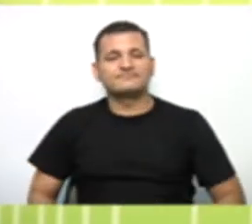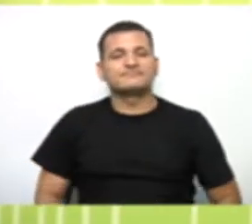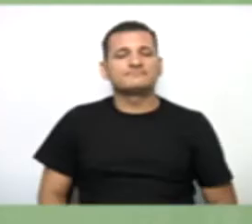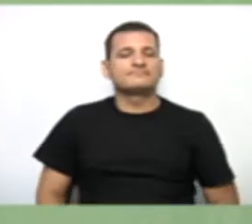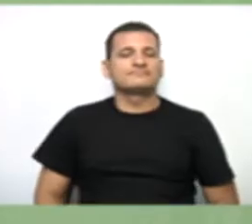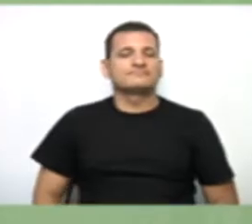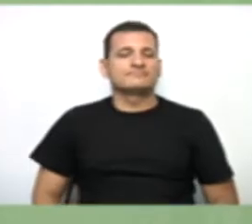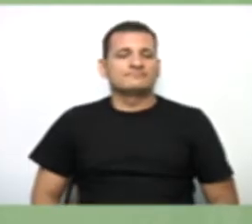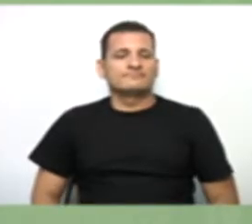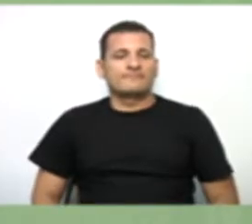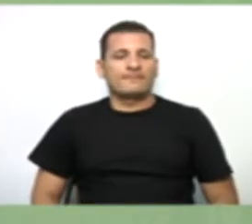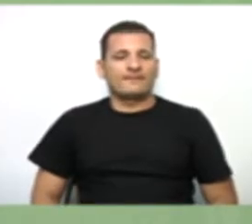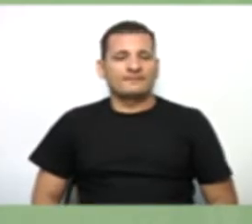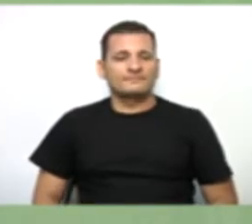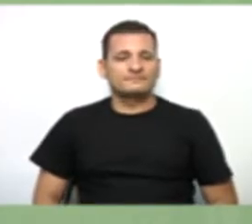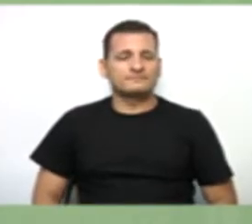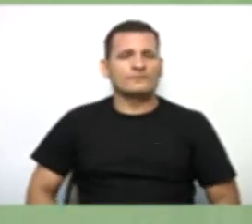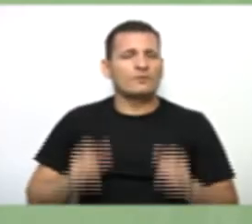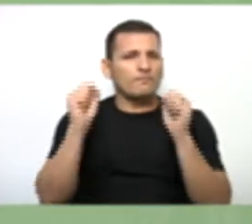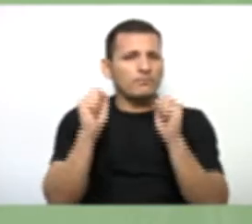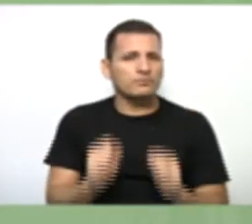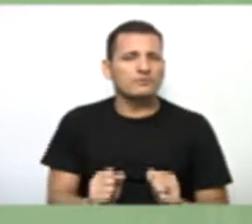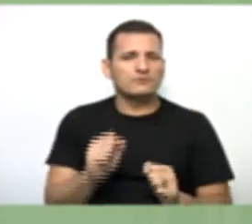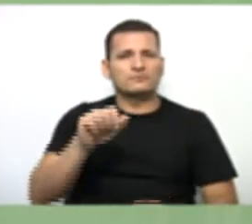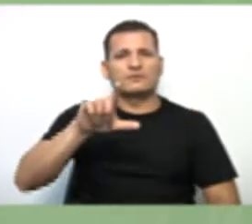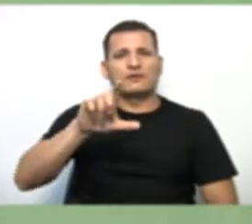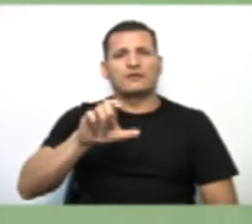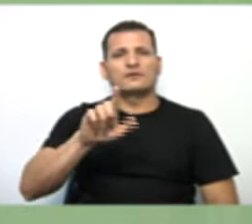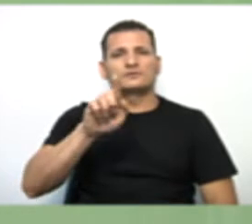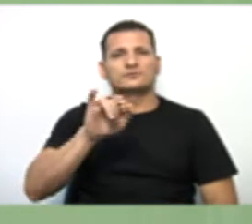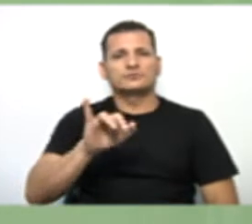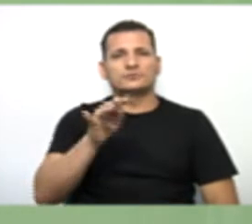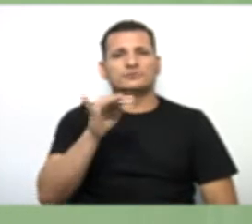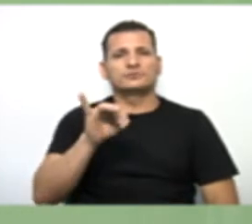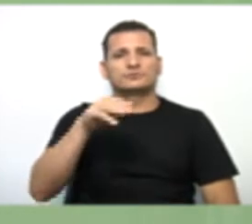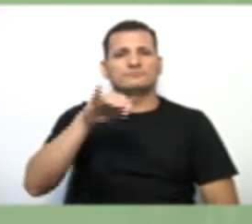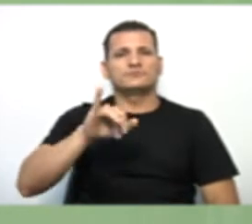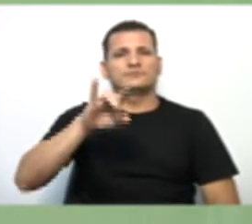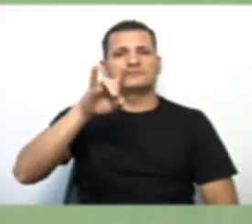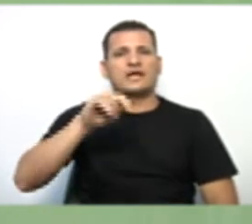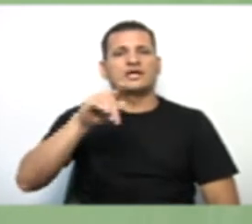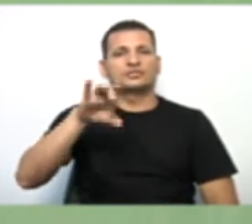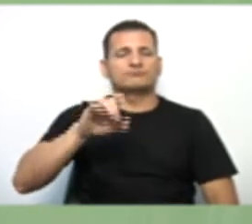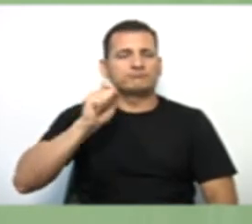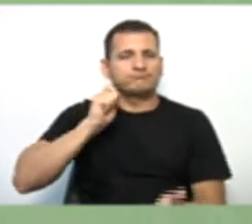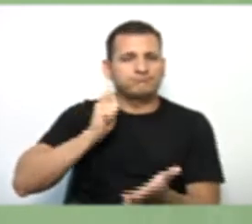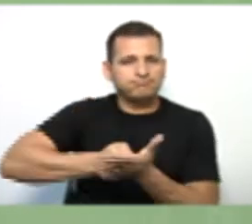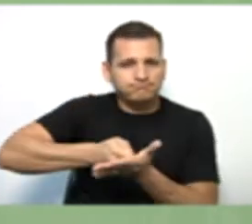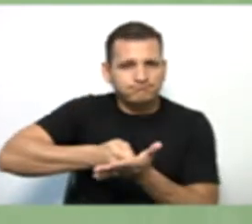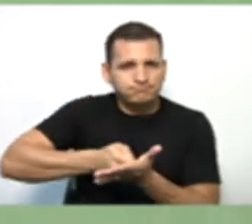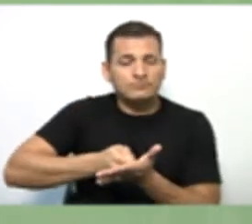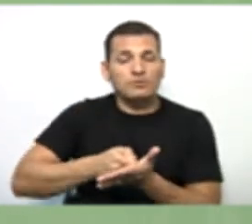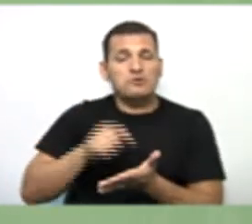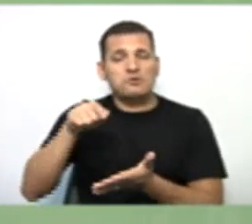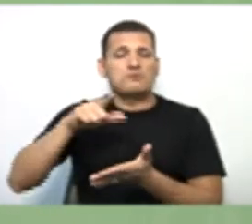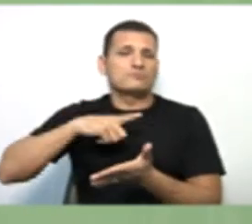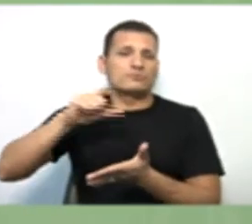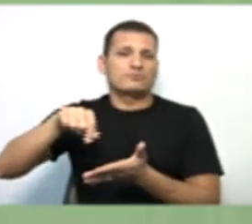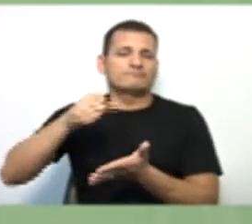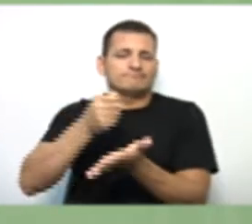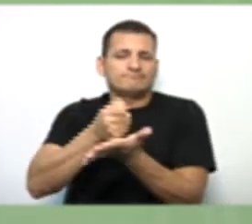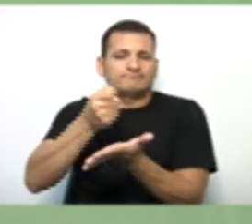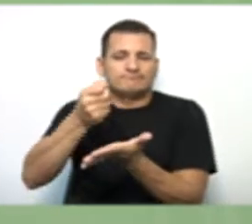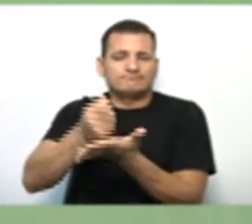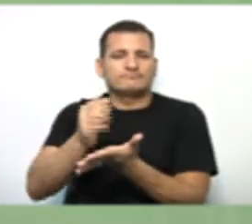então. O poder de legitimidade geralmente envolve obrigações contratuais, condições